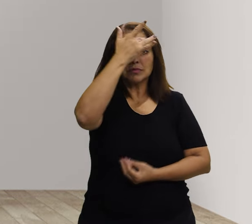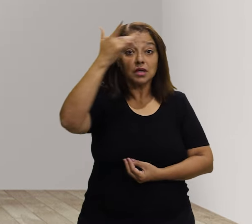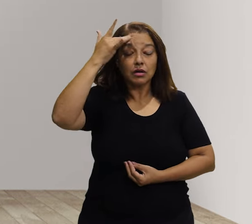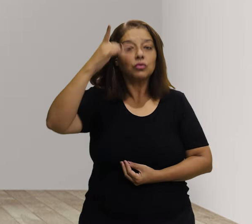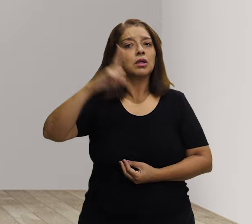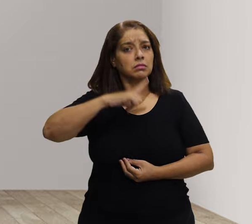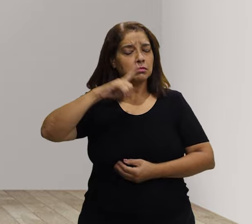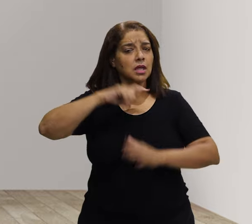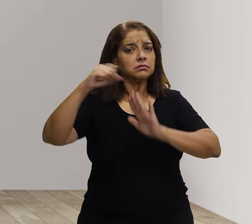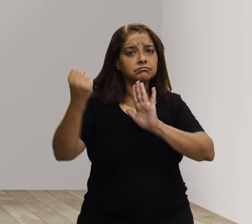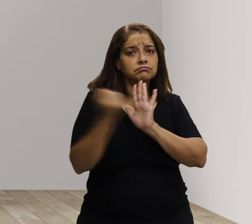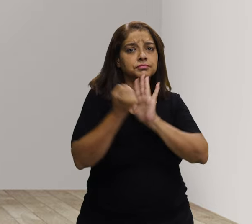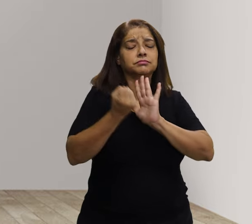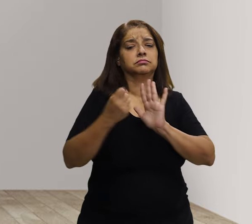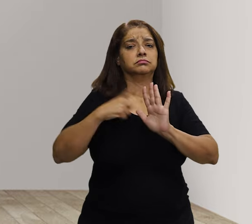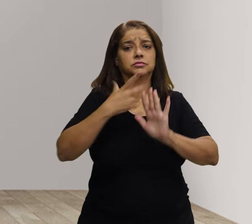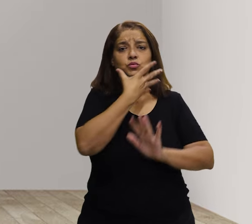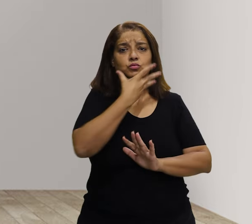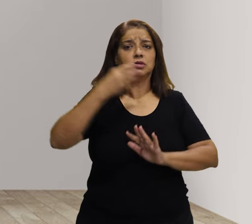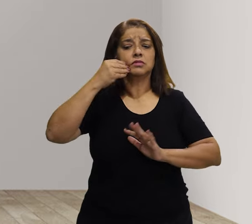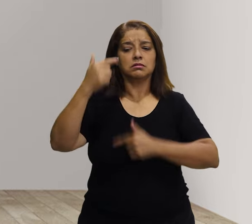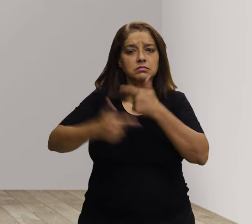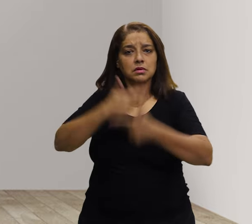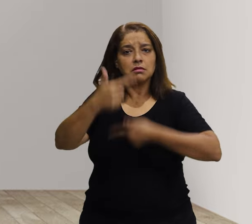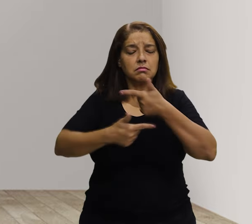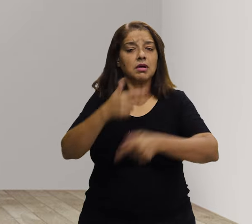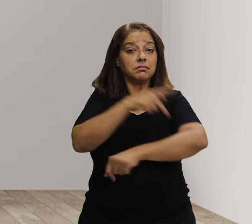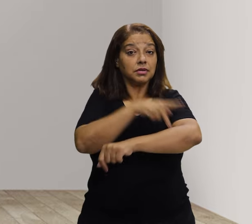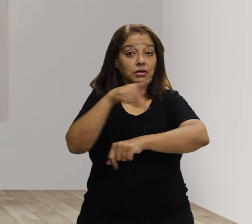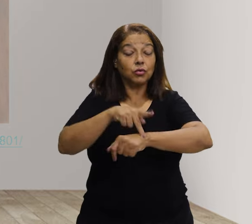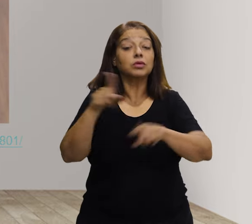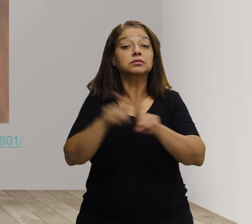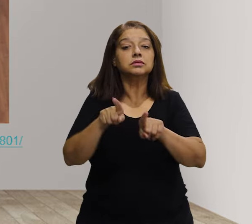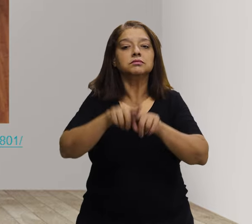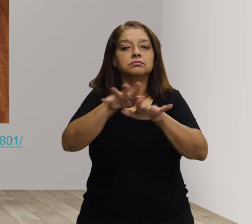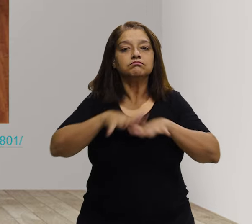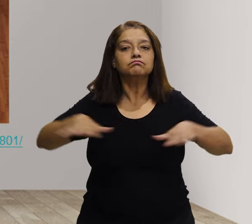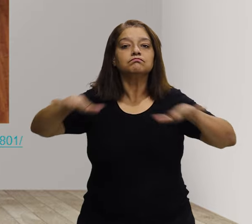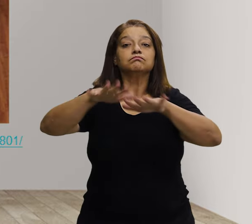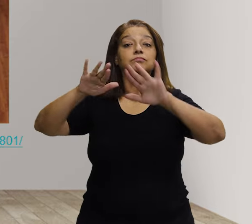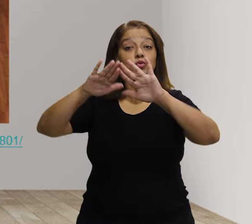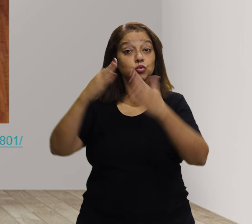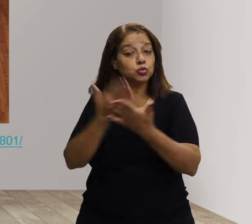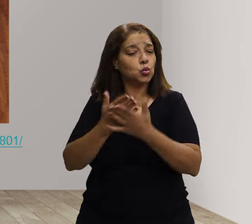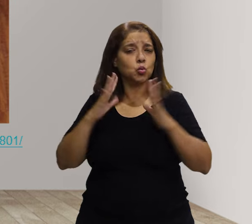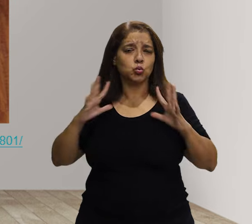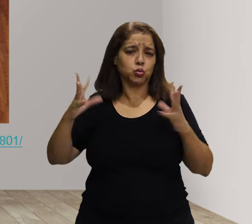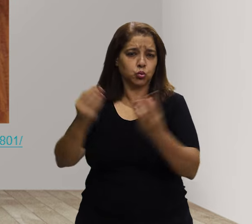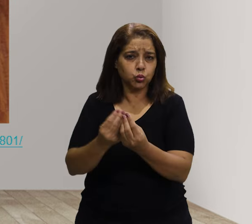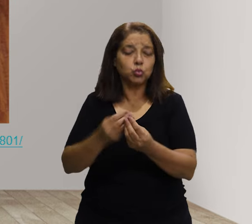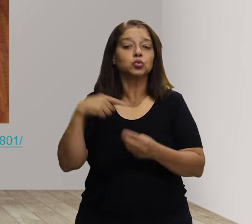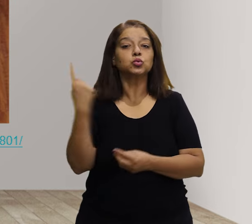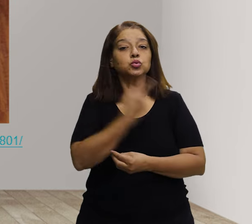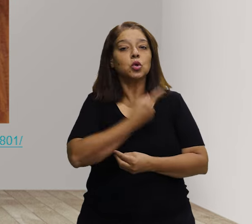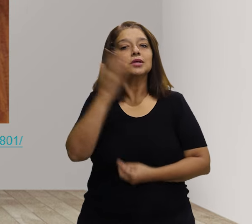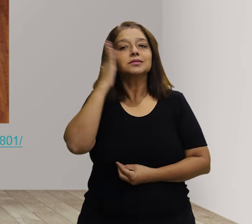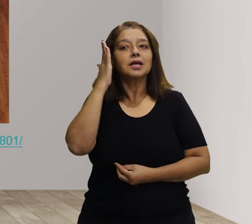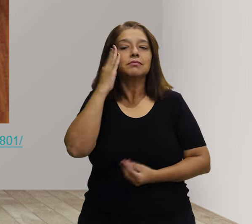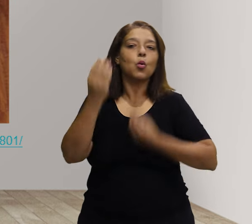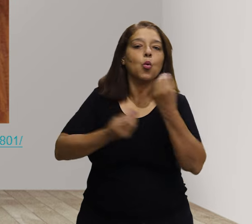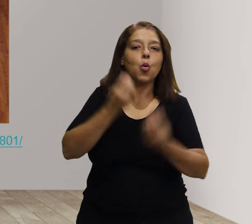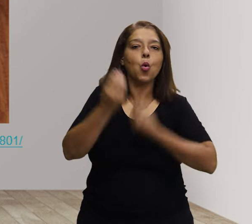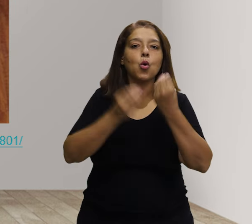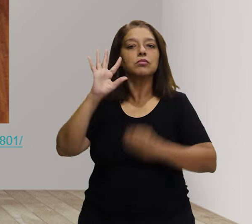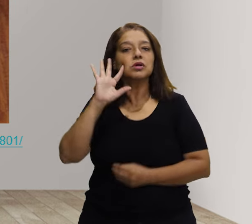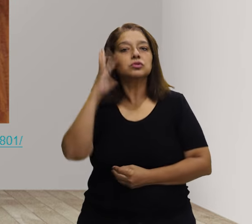impacta diretamente na qualidade do trabalho pedagógico e no ambiente educacional como um todo, buscando soluções